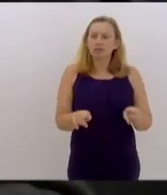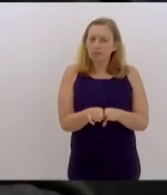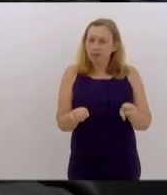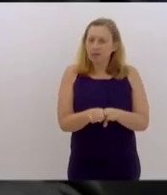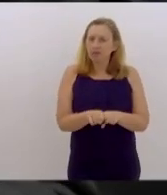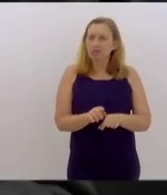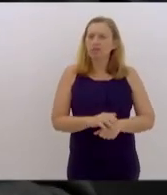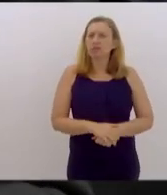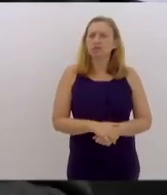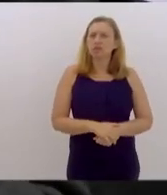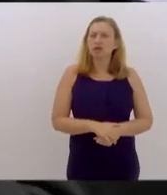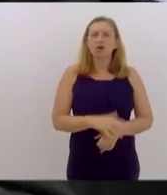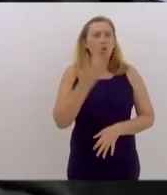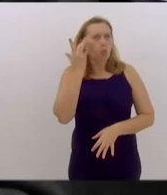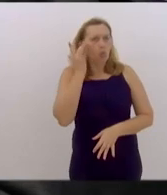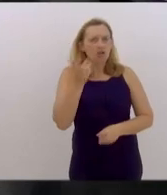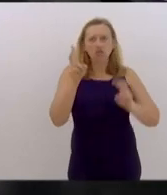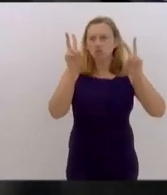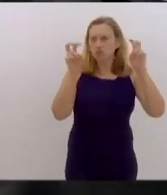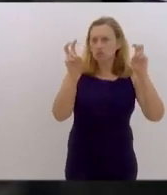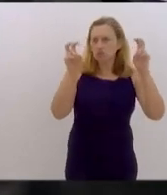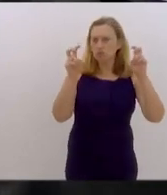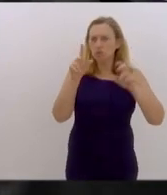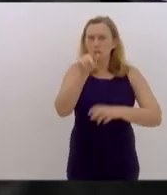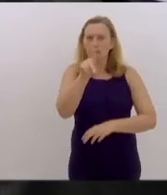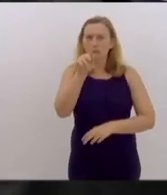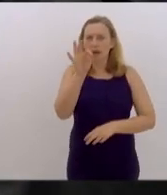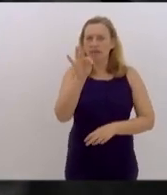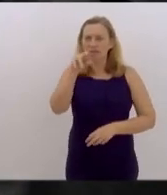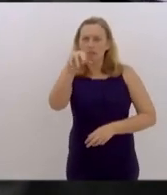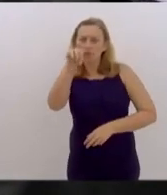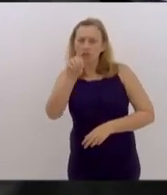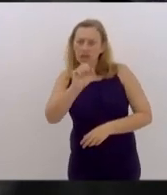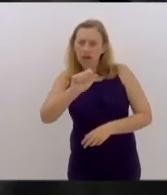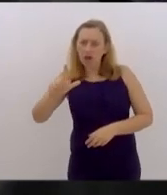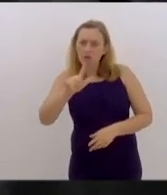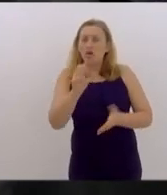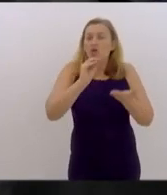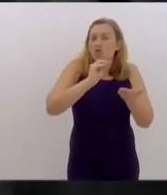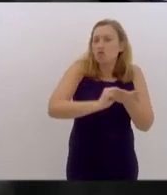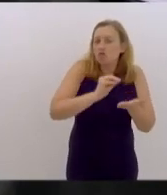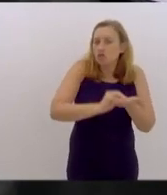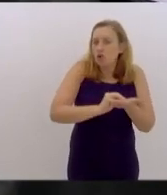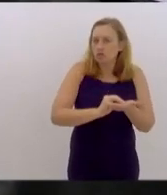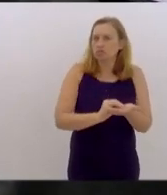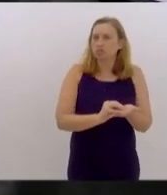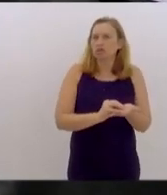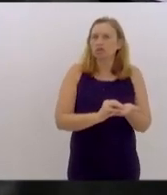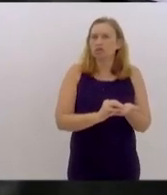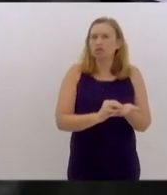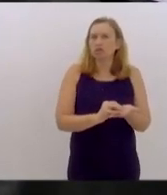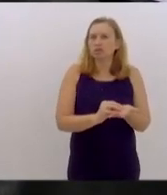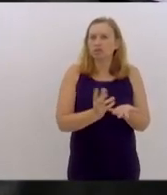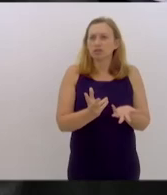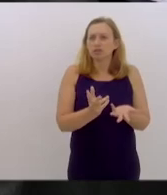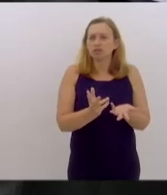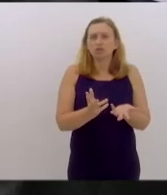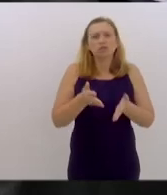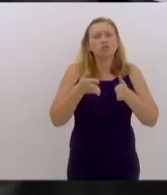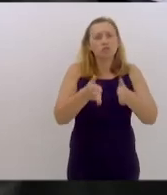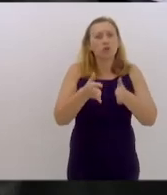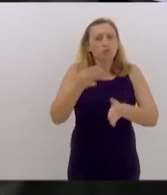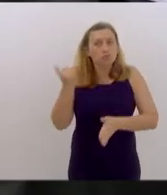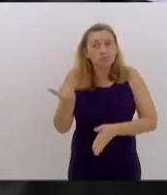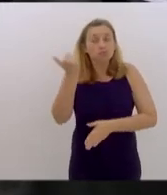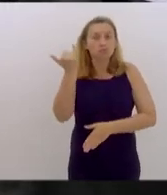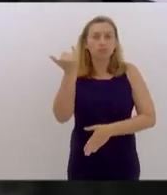ainda eu acho que na questão patrimonial faltam a recomendação a tua O importante